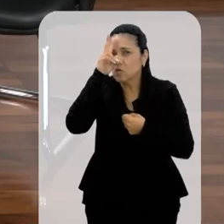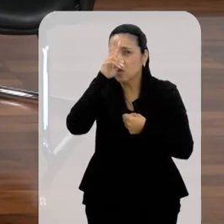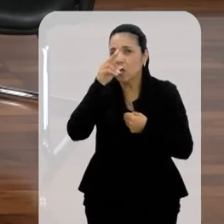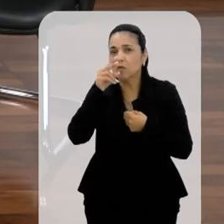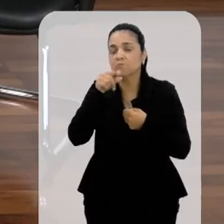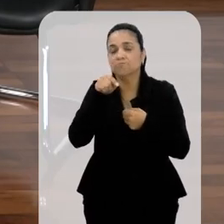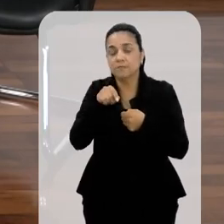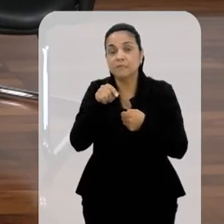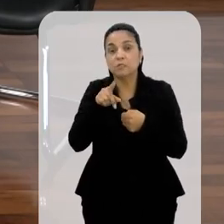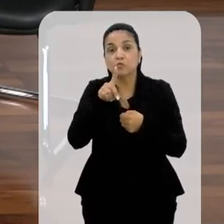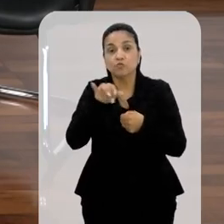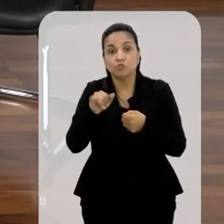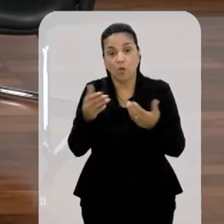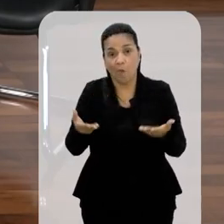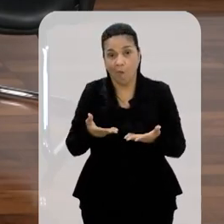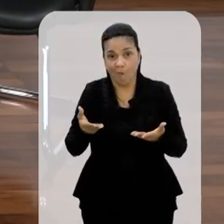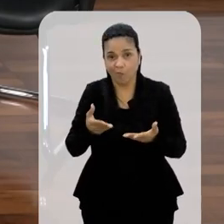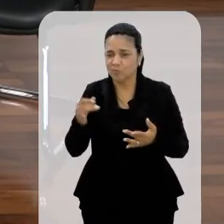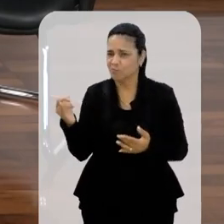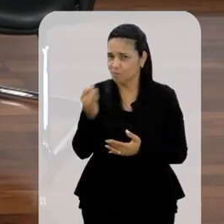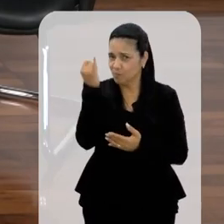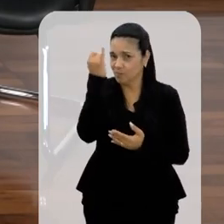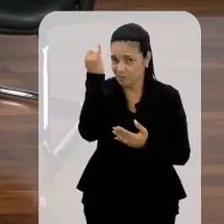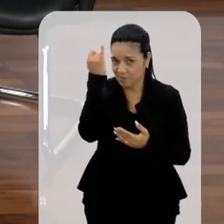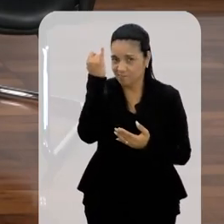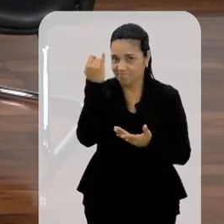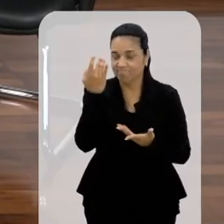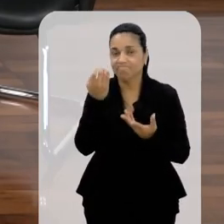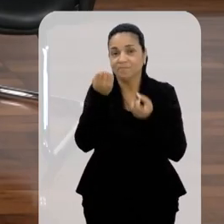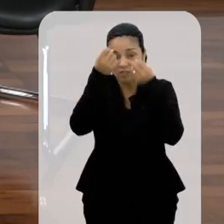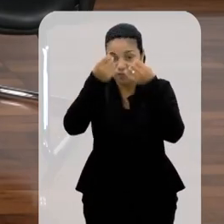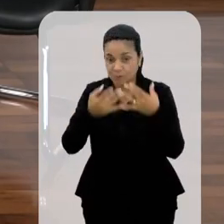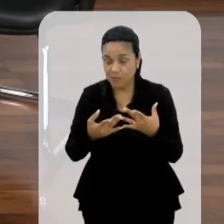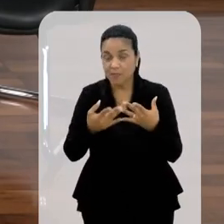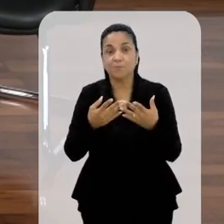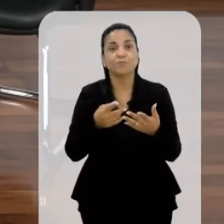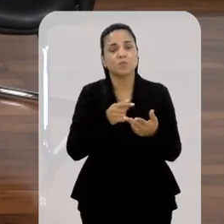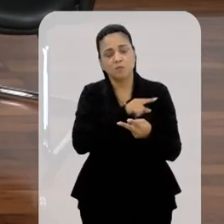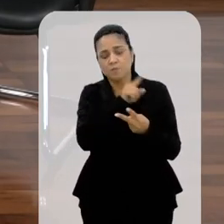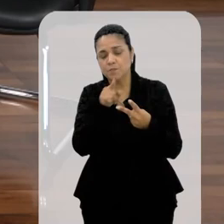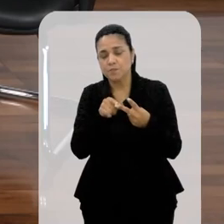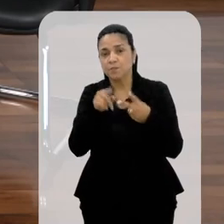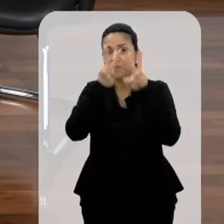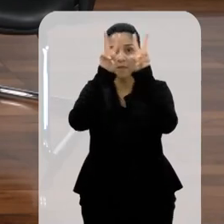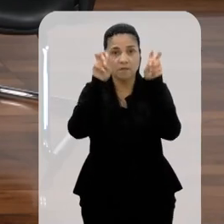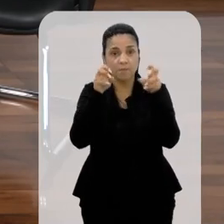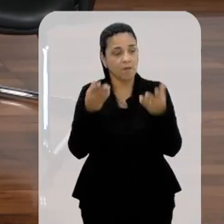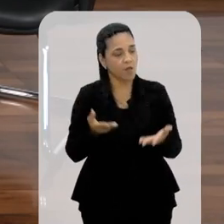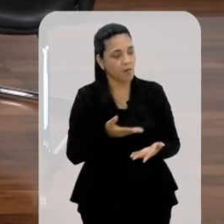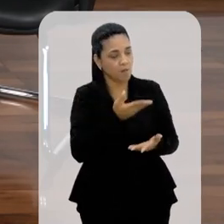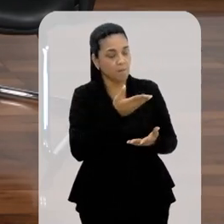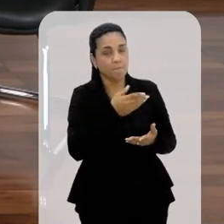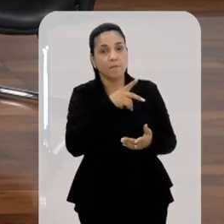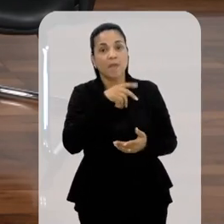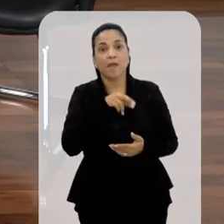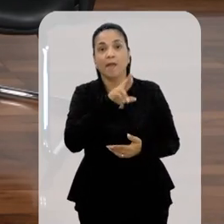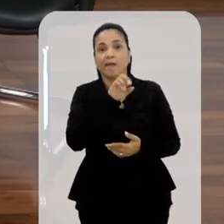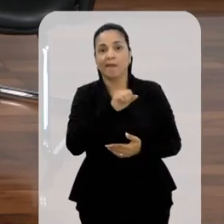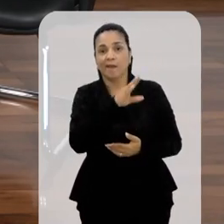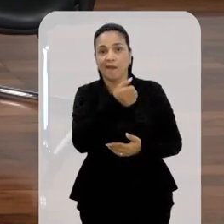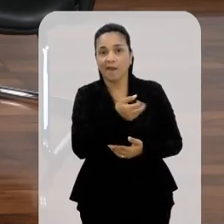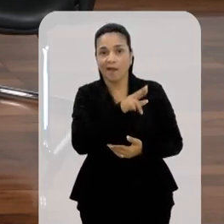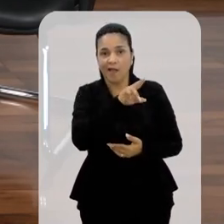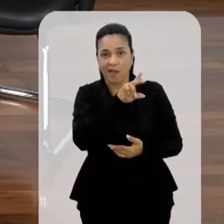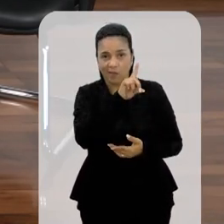que posicionam essa data tão importante para todos nós. Quero trazer agora um outro tema, né? E vou passar a palavra aqui para o Dr. Ricardo novamente,